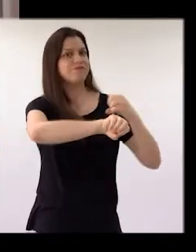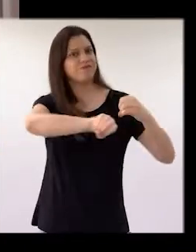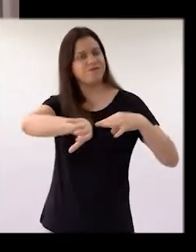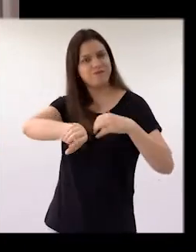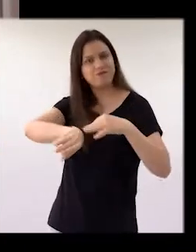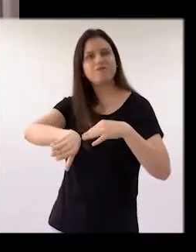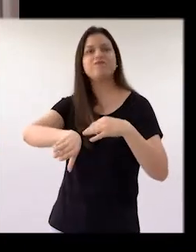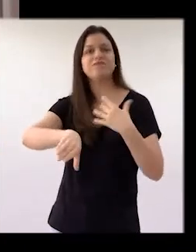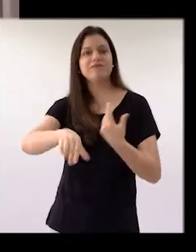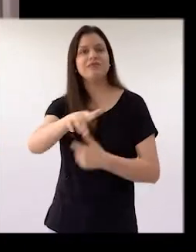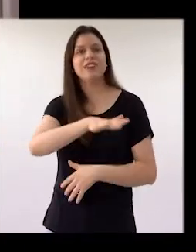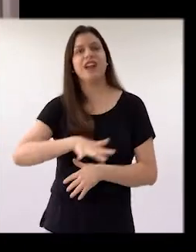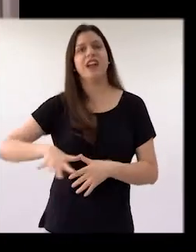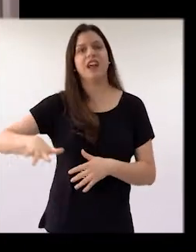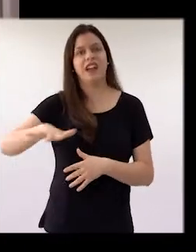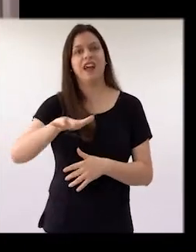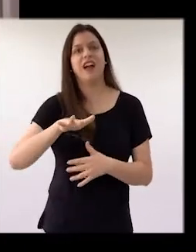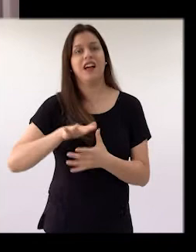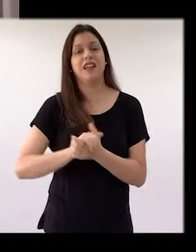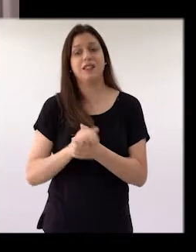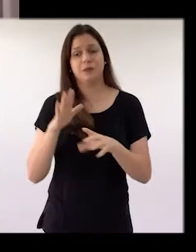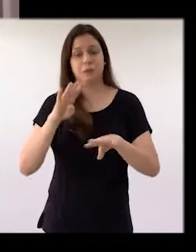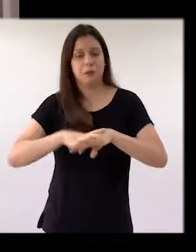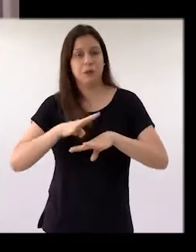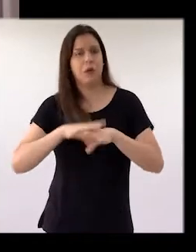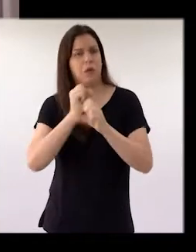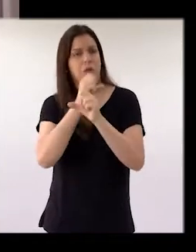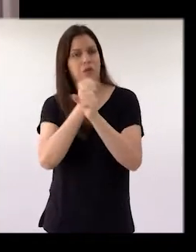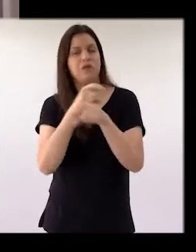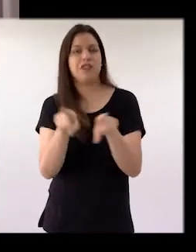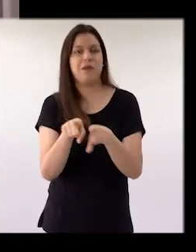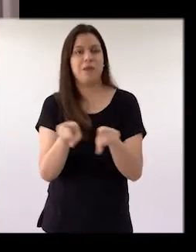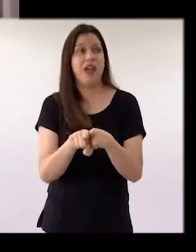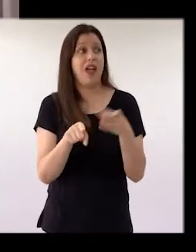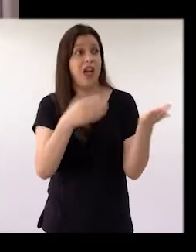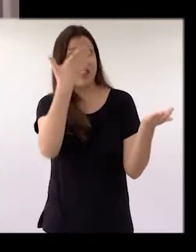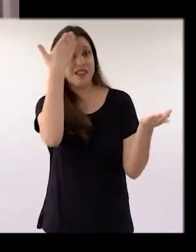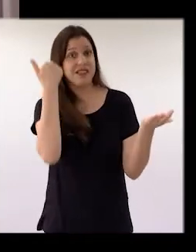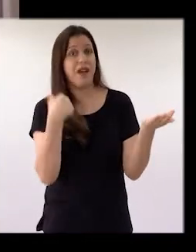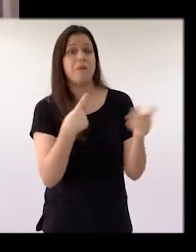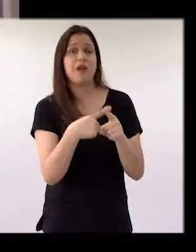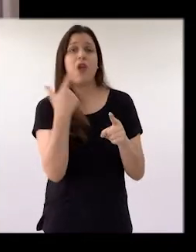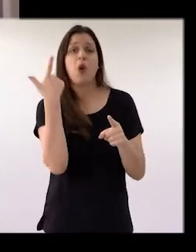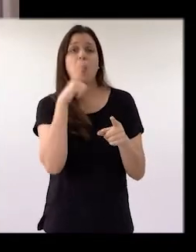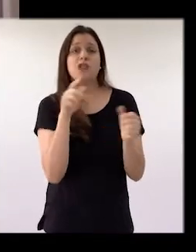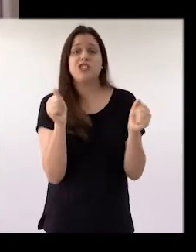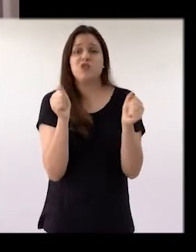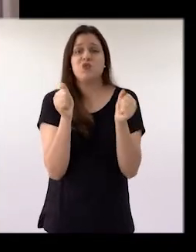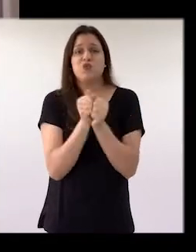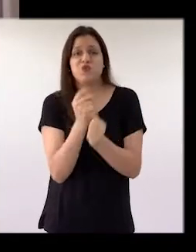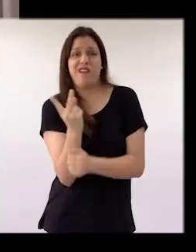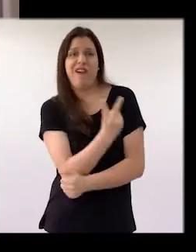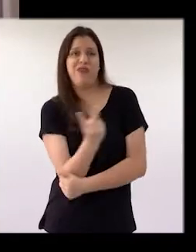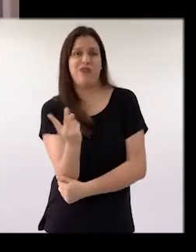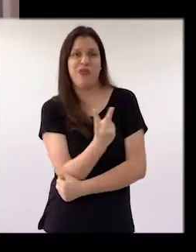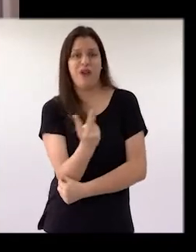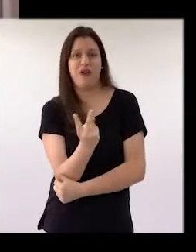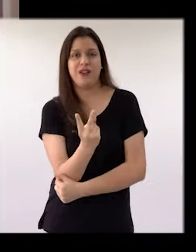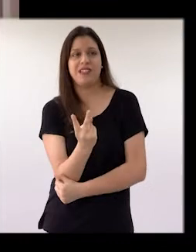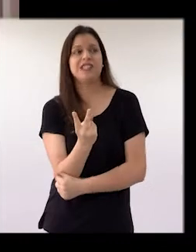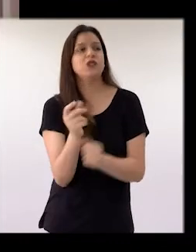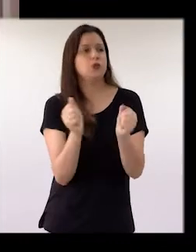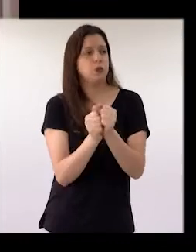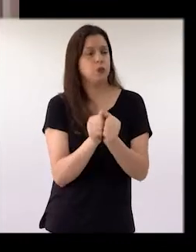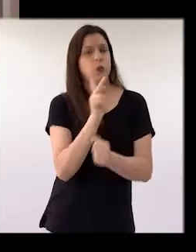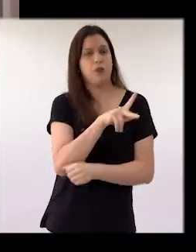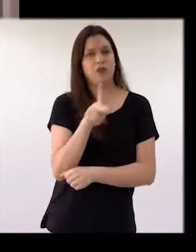técnicas da minha área, que é a mais de econometria. E a Mariana sabe muito bem nisso, porque ela conseguiu juntar as duas áreas, que ela pegou um